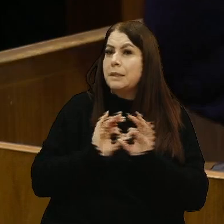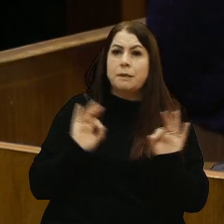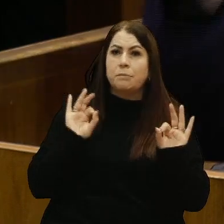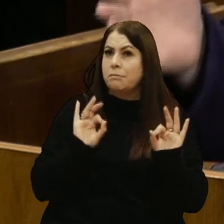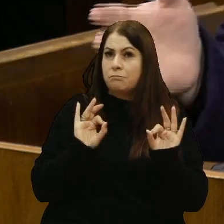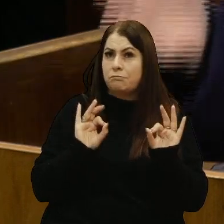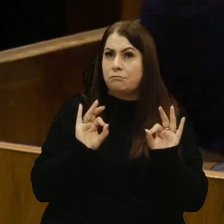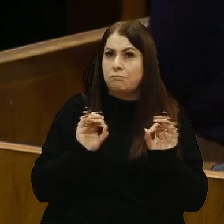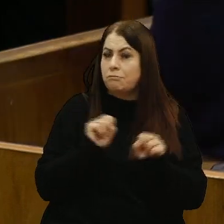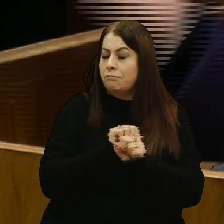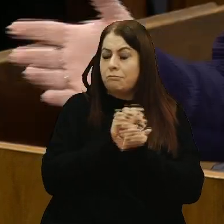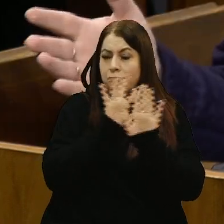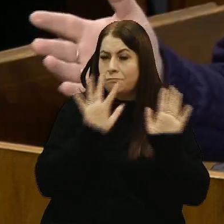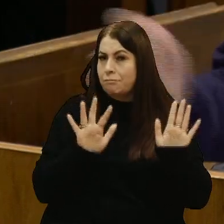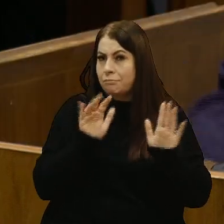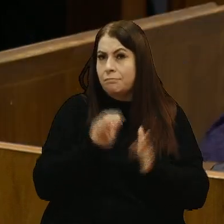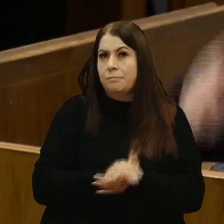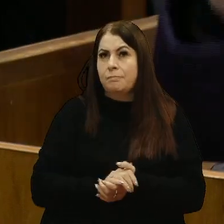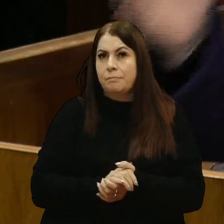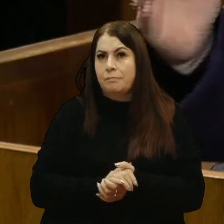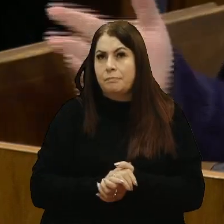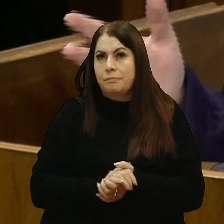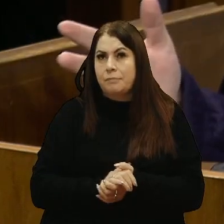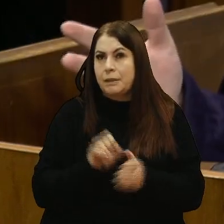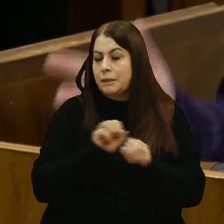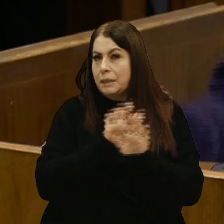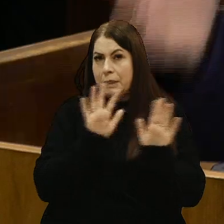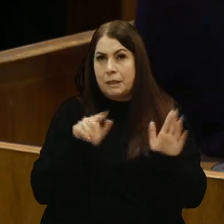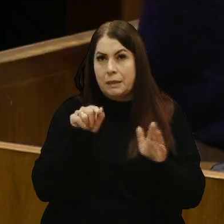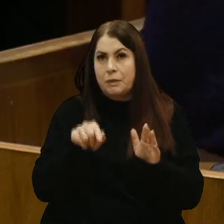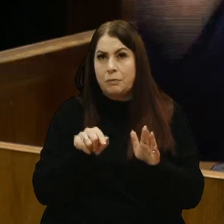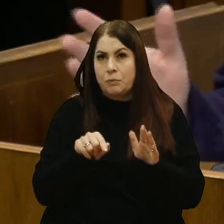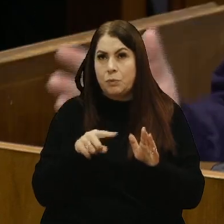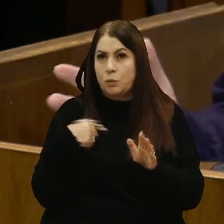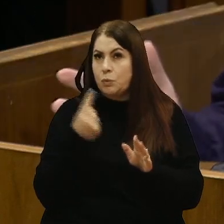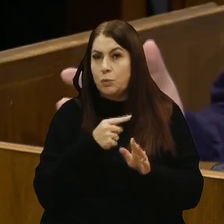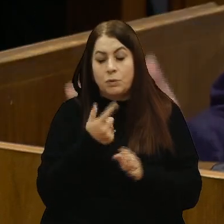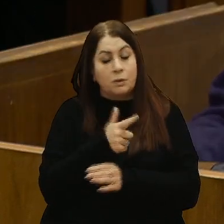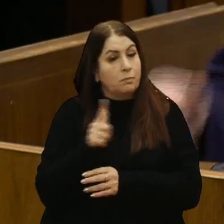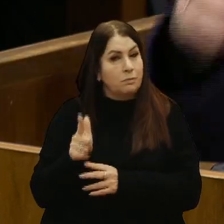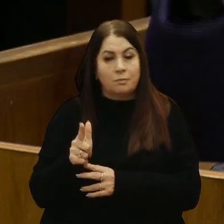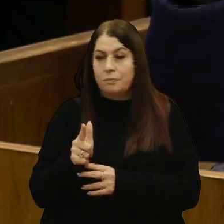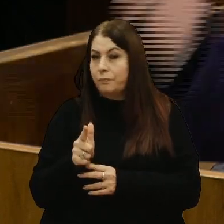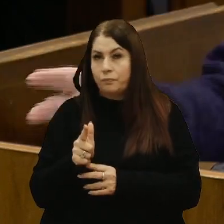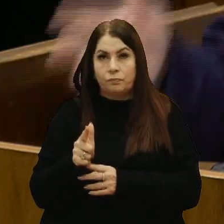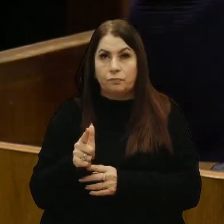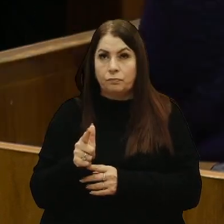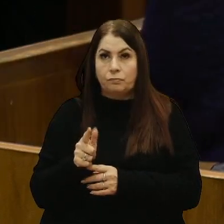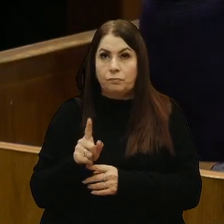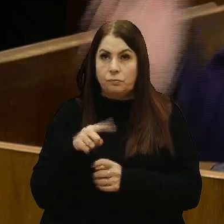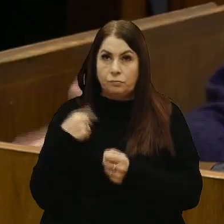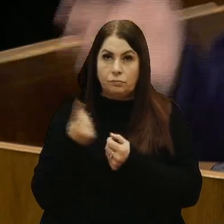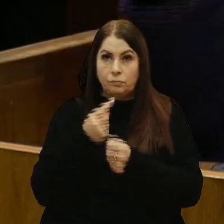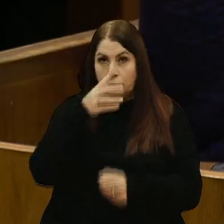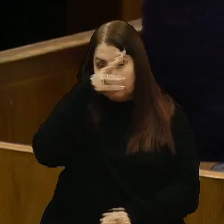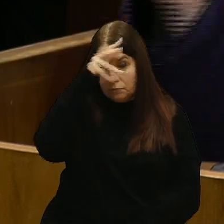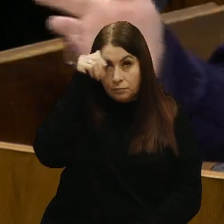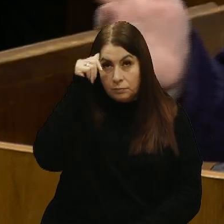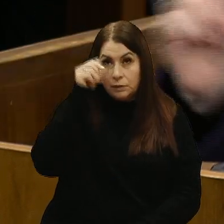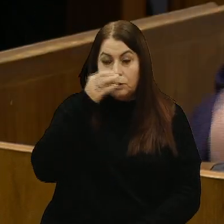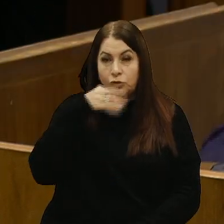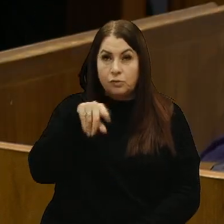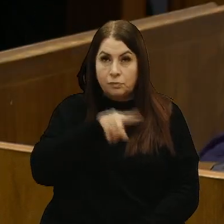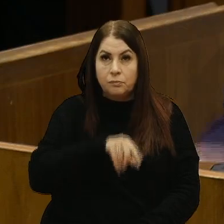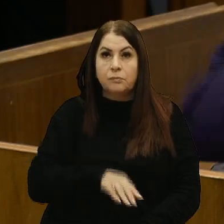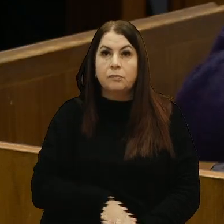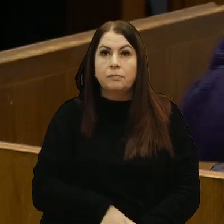simples. Transparência. Transparência é o que nós não temos na nossa prefeitura de Caxias